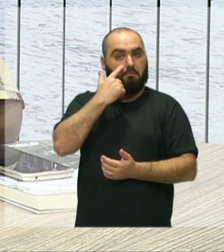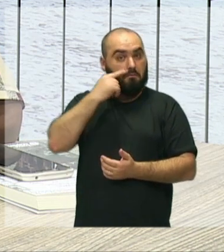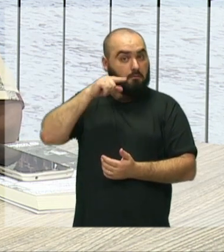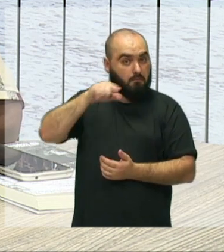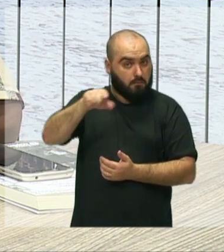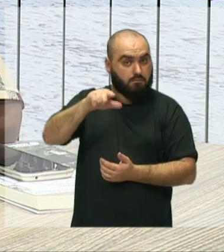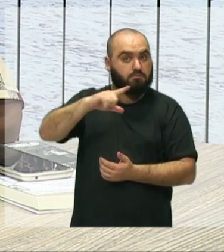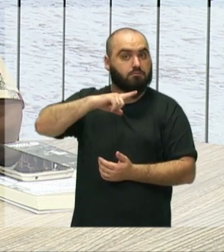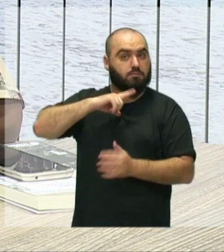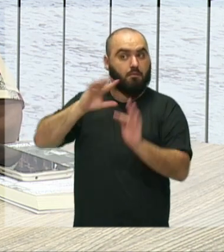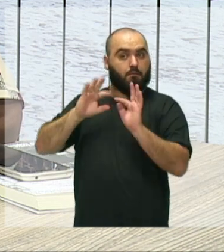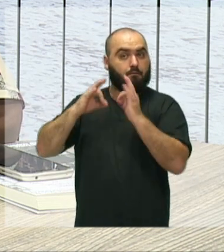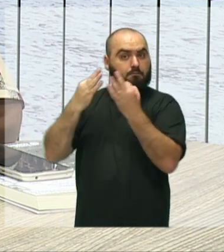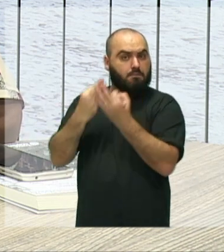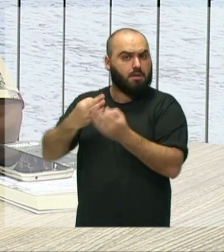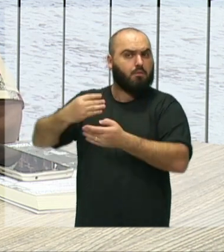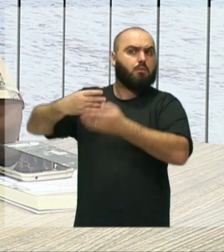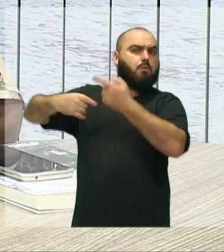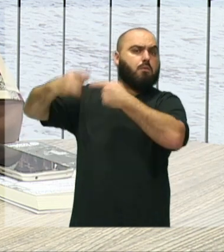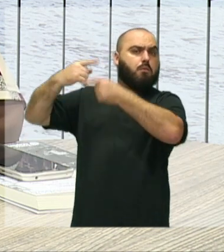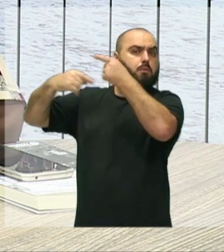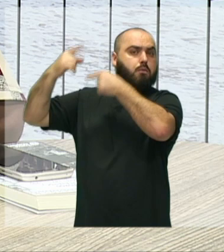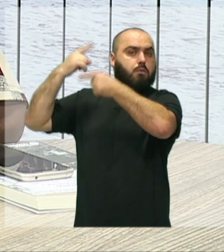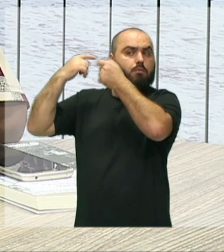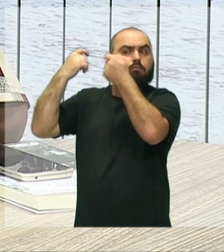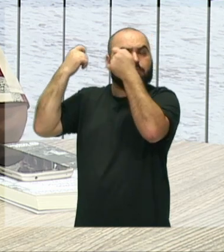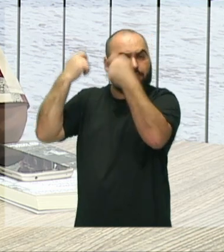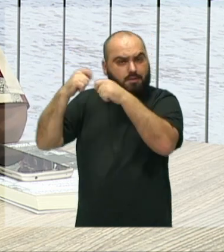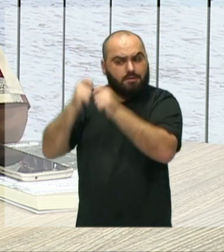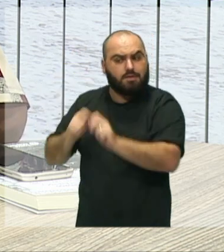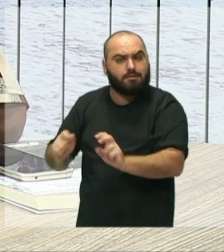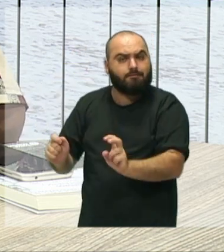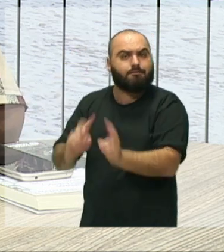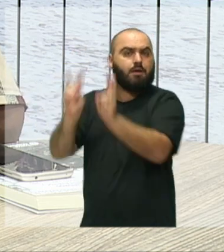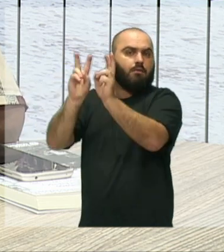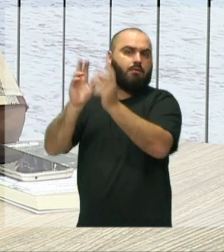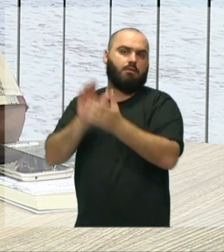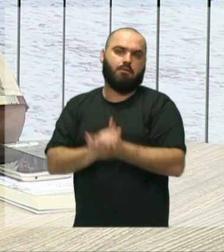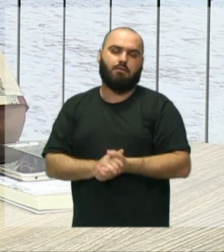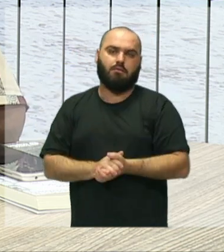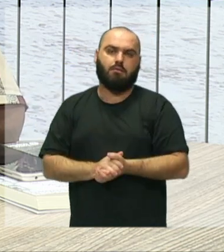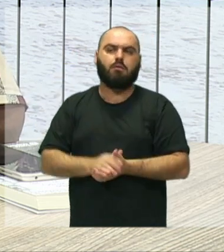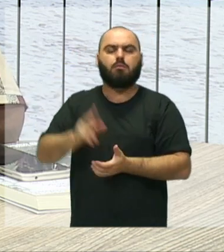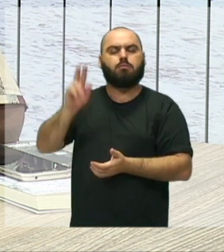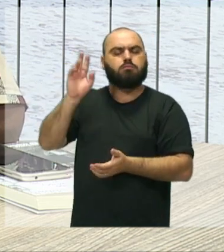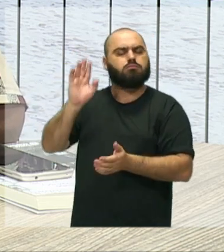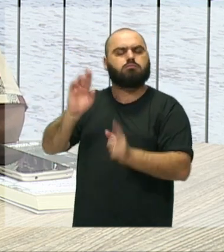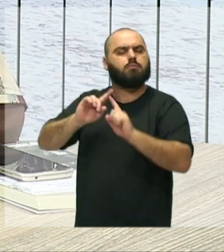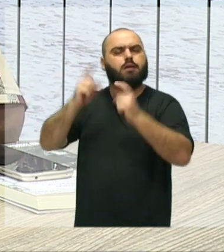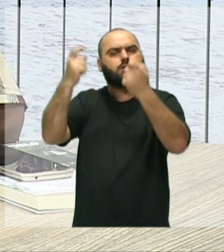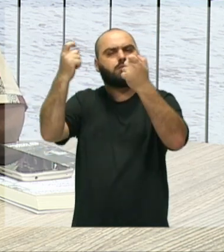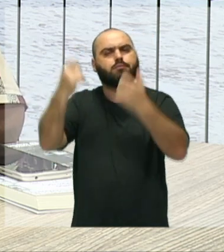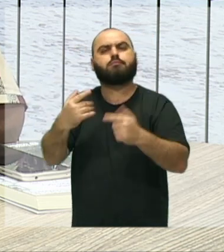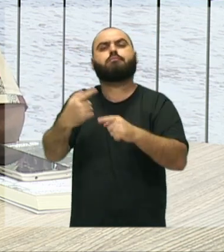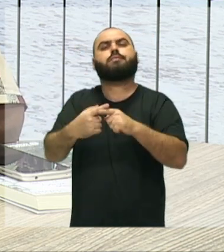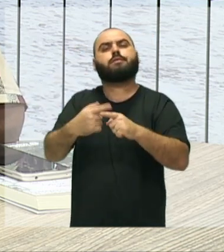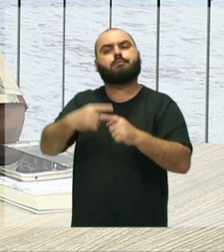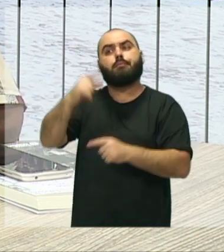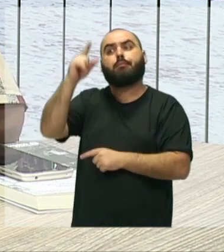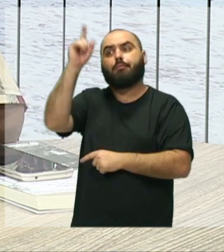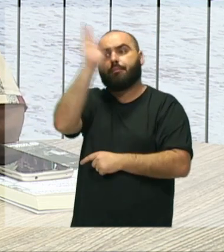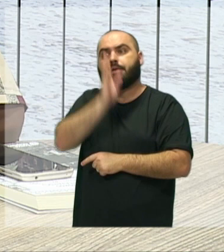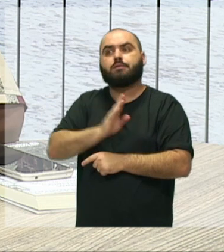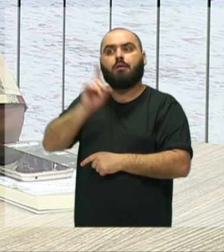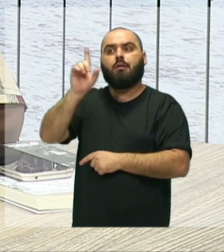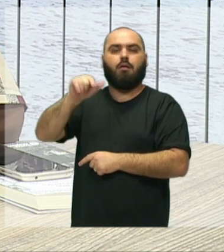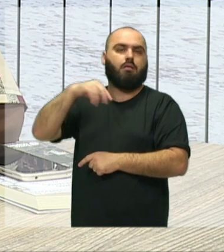né? Vocês têm uma ancestralidade e tem que valorizar essa ancestralidade. E só para lembrar, por que eu falei que o Brasil é negro? Por causa